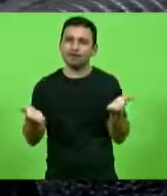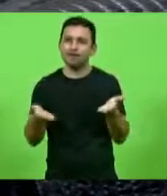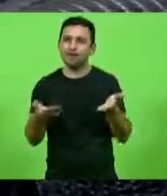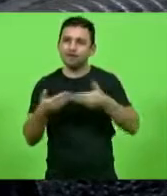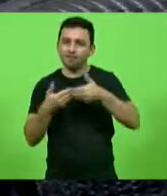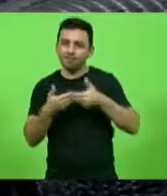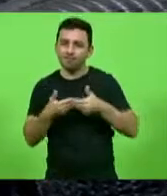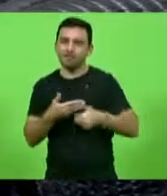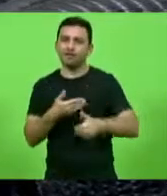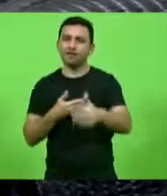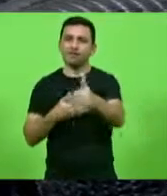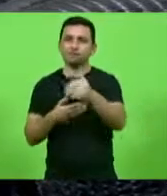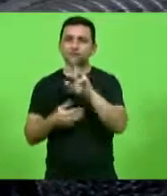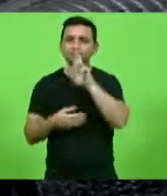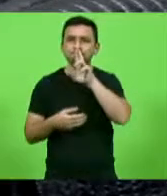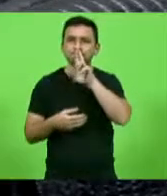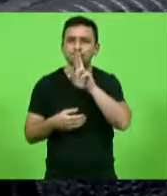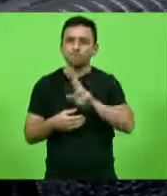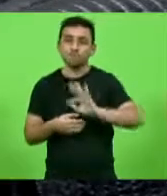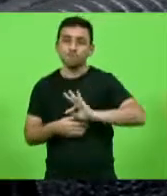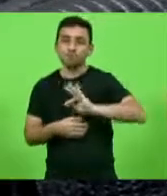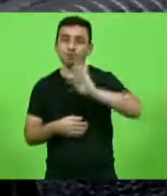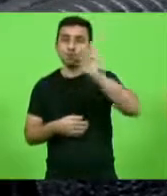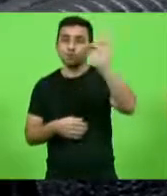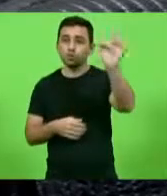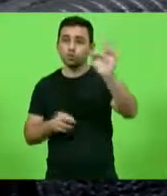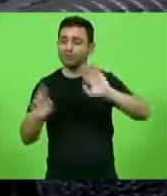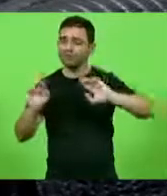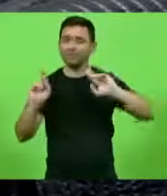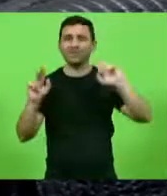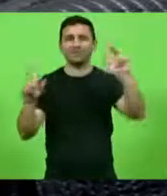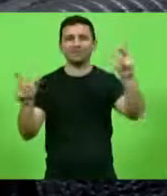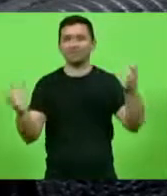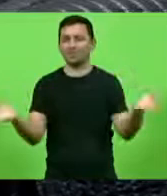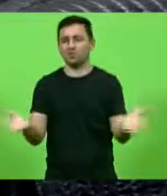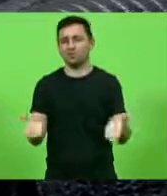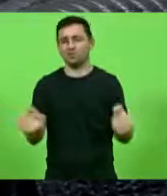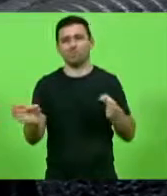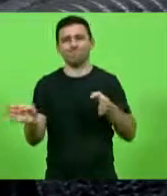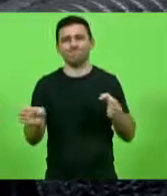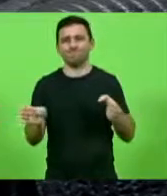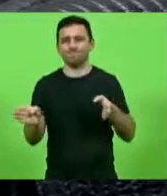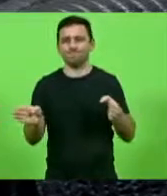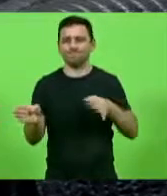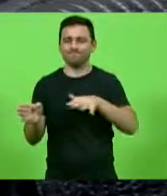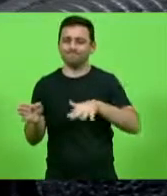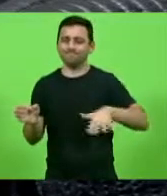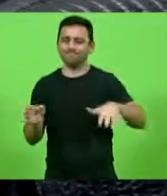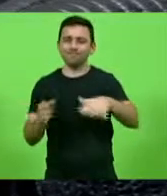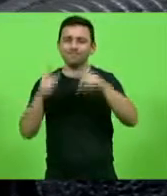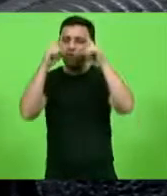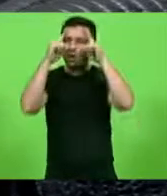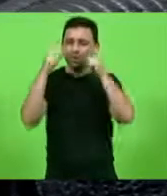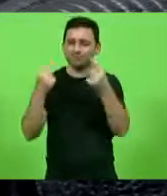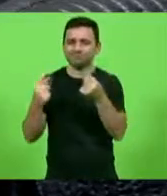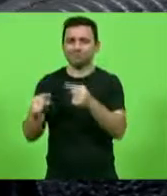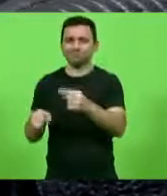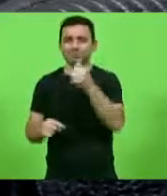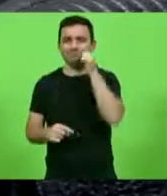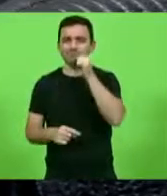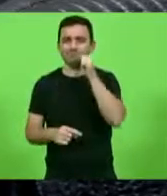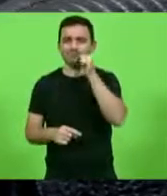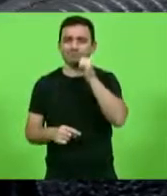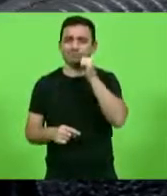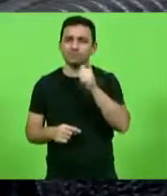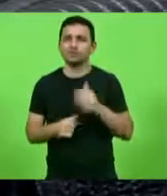termos um resultado futuro diferente desse que se apresenta para nós em relação à violência contra a mulher,